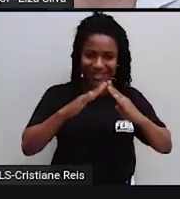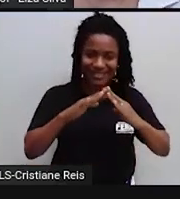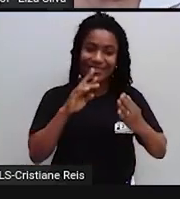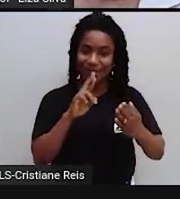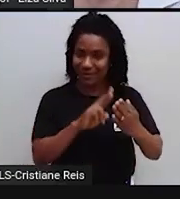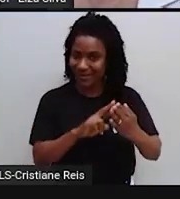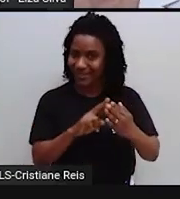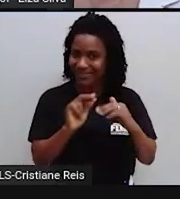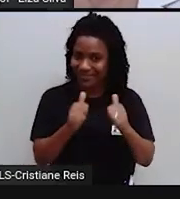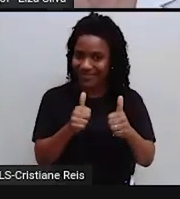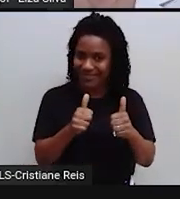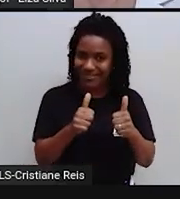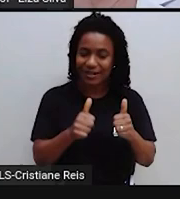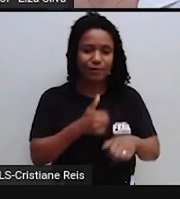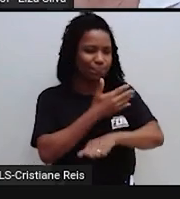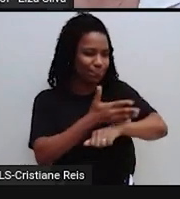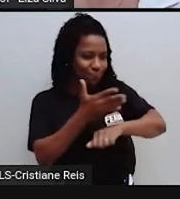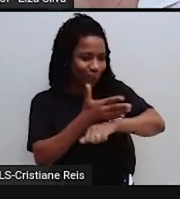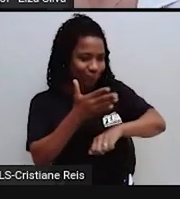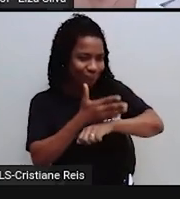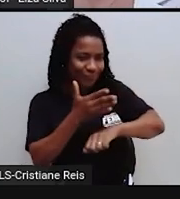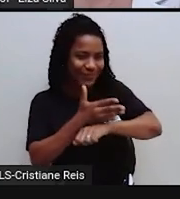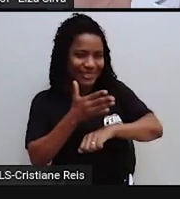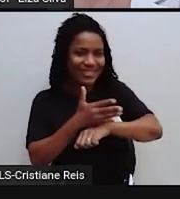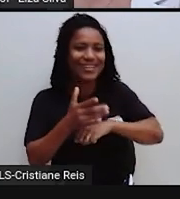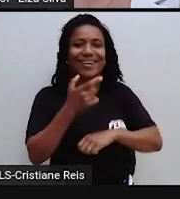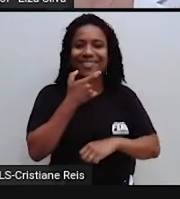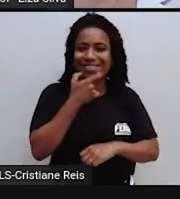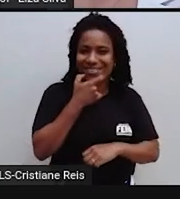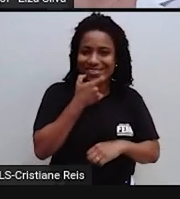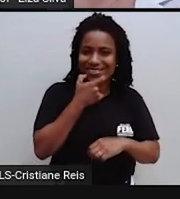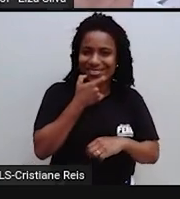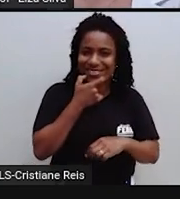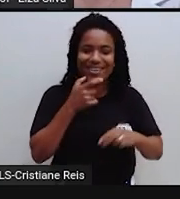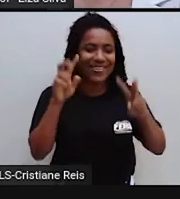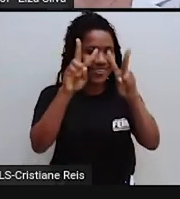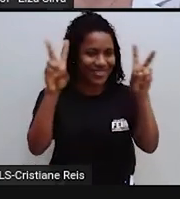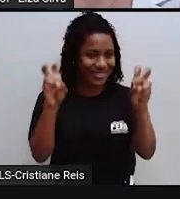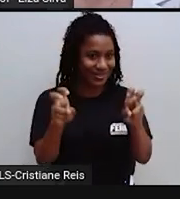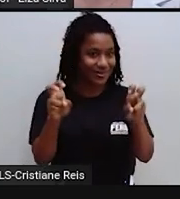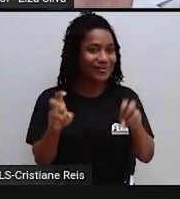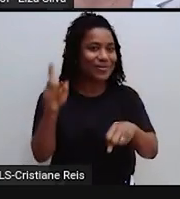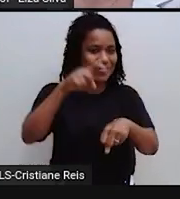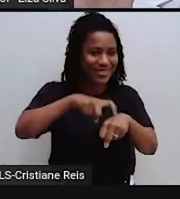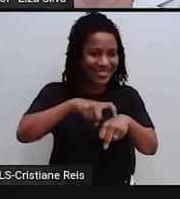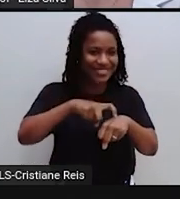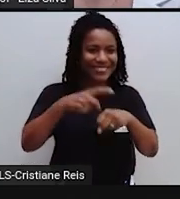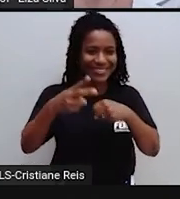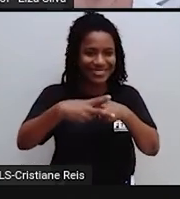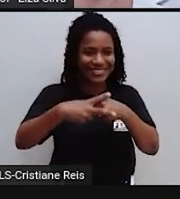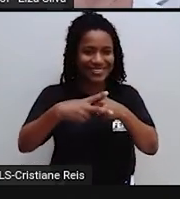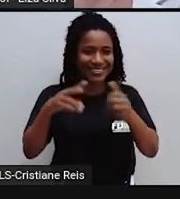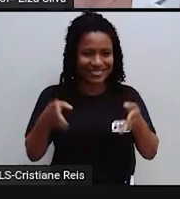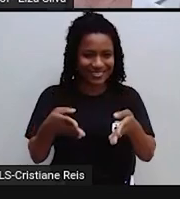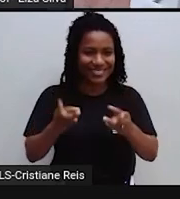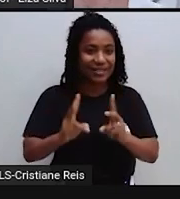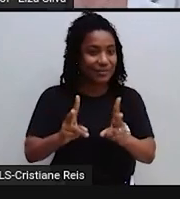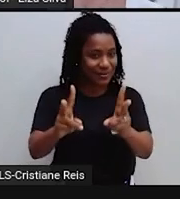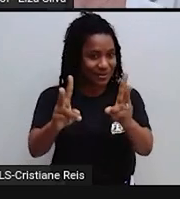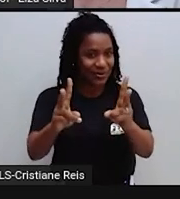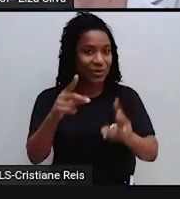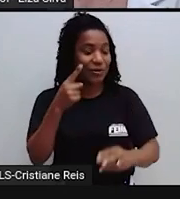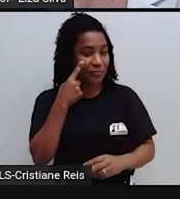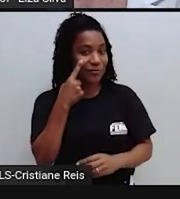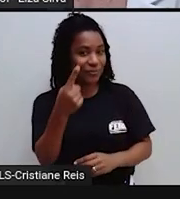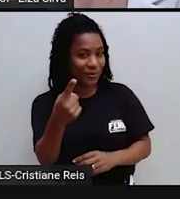ok? E praticar um pouco mais sobre esse tempo verbal present continuous tense. Então, deixo